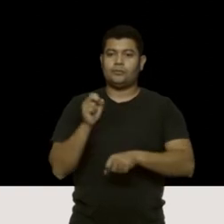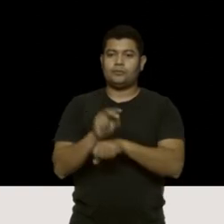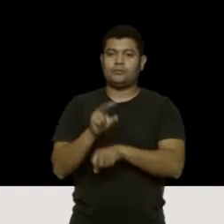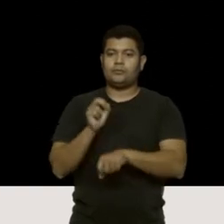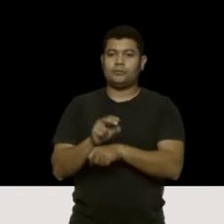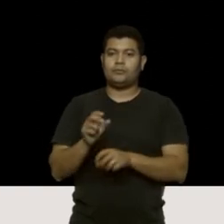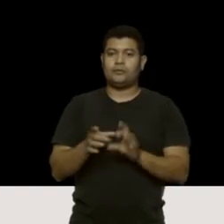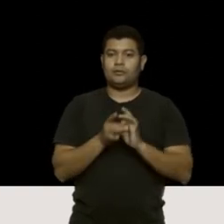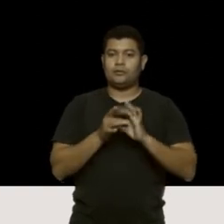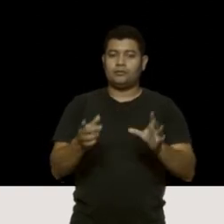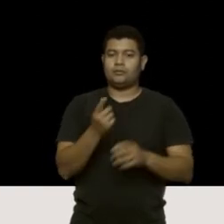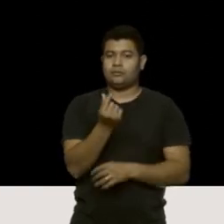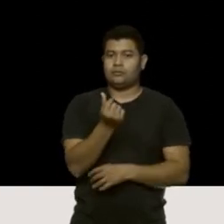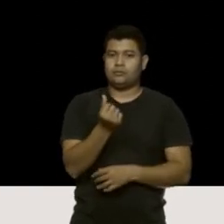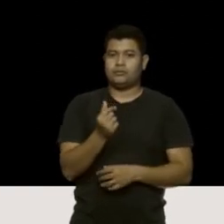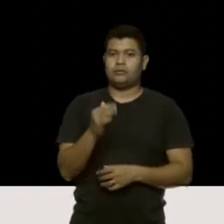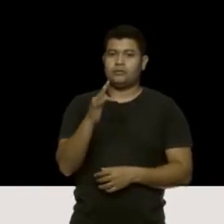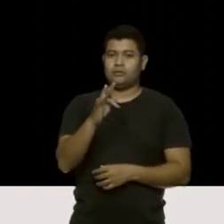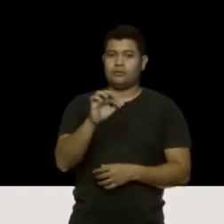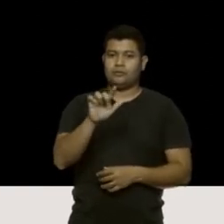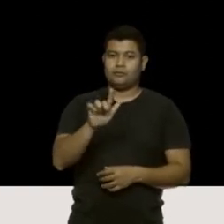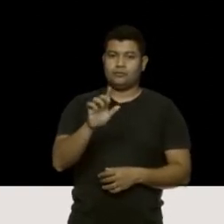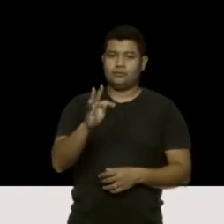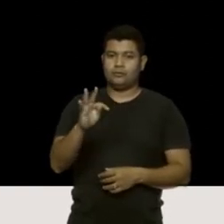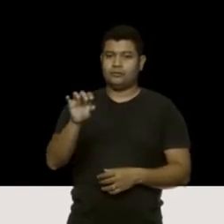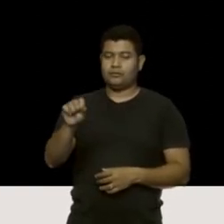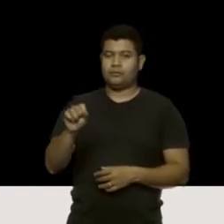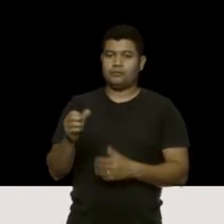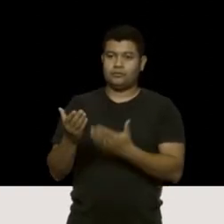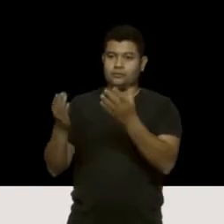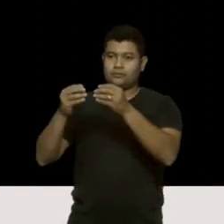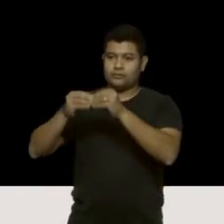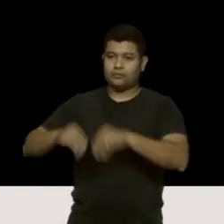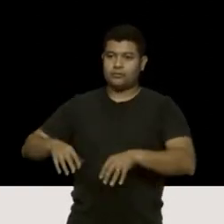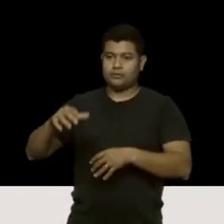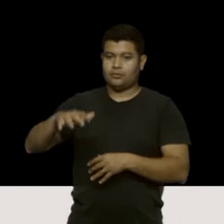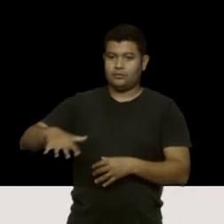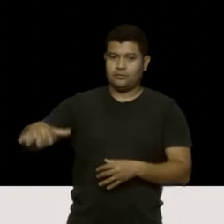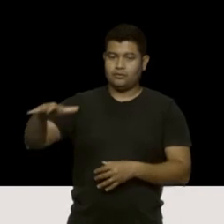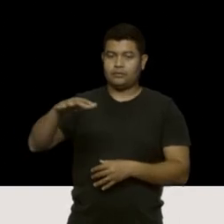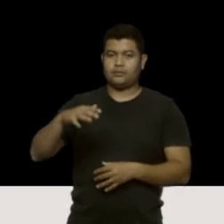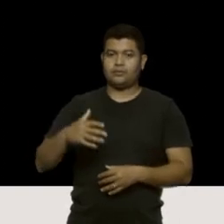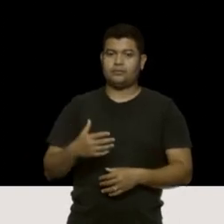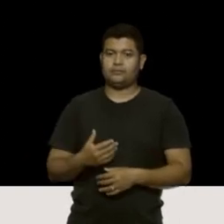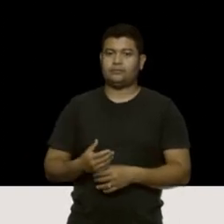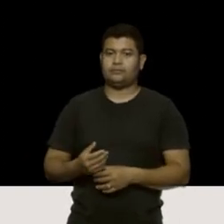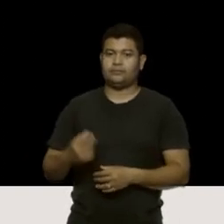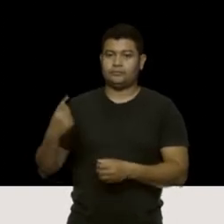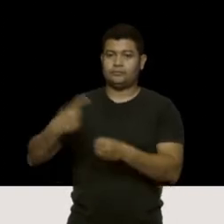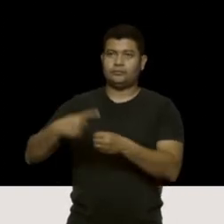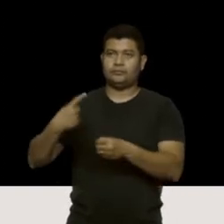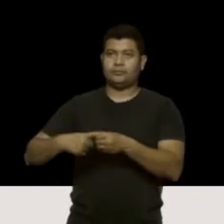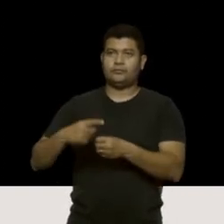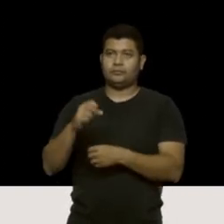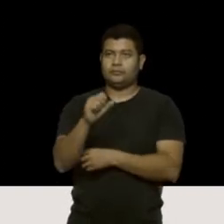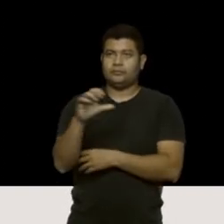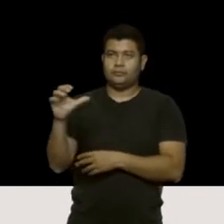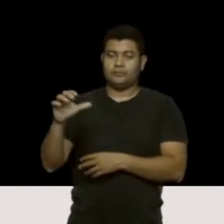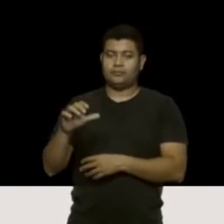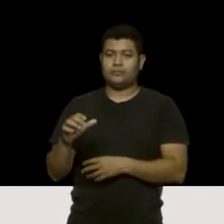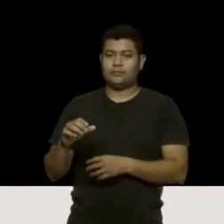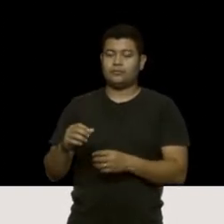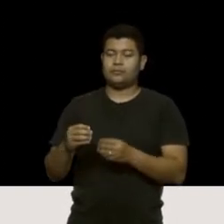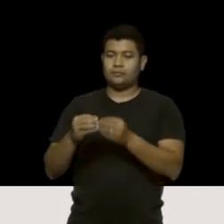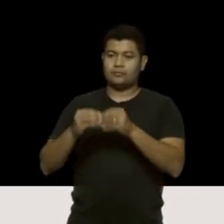valor integral do Fundo de Garantia para os atingidos residentes nos municípios catarinenses